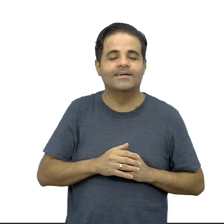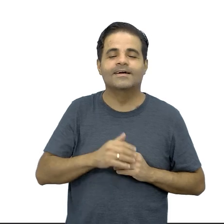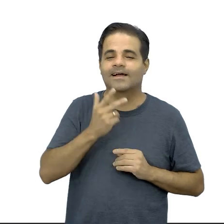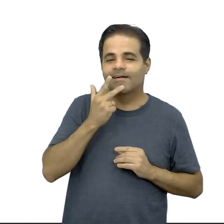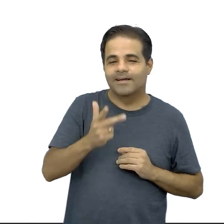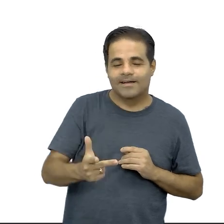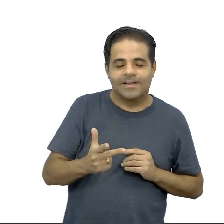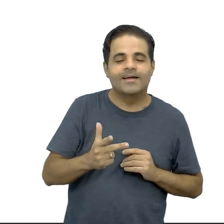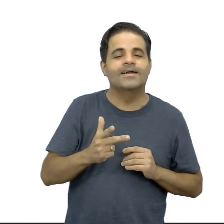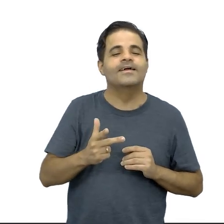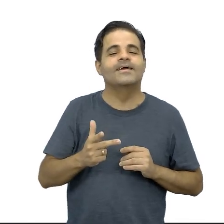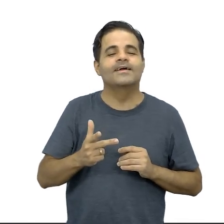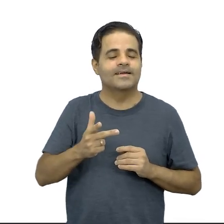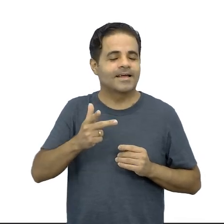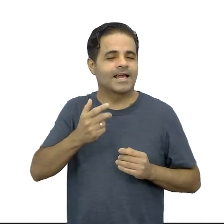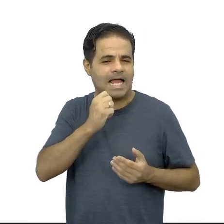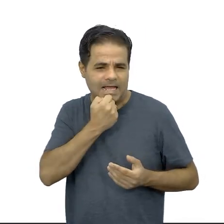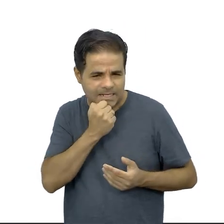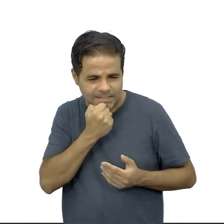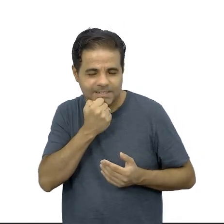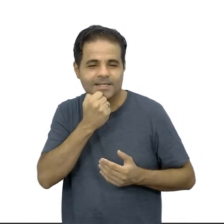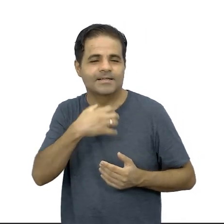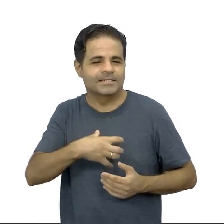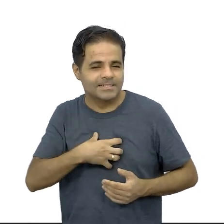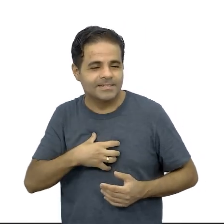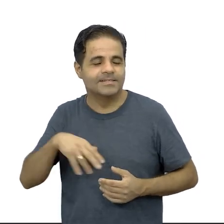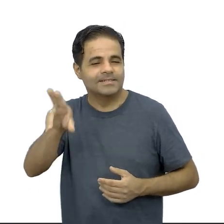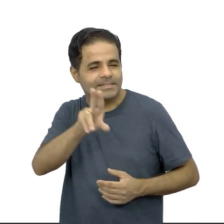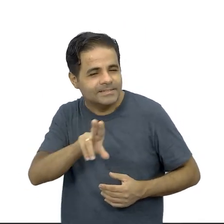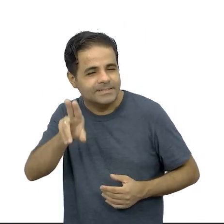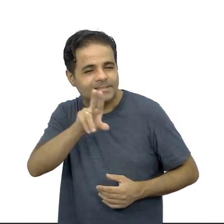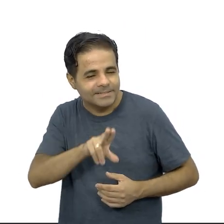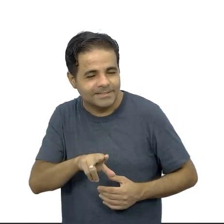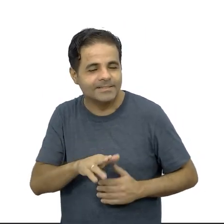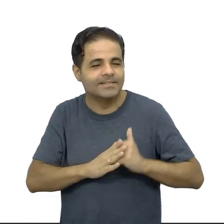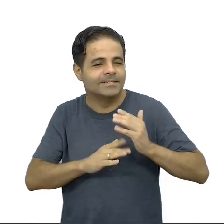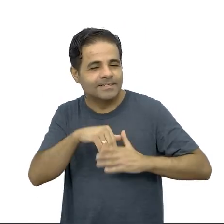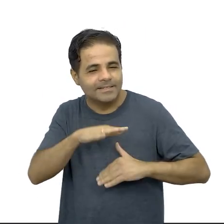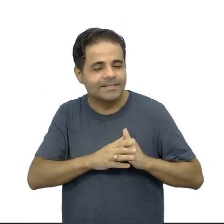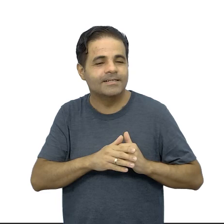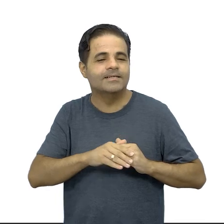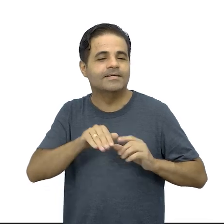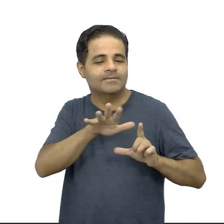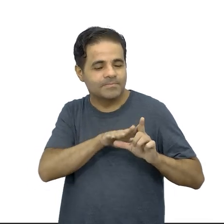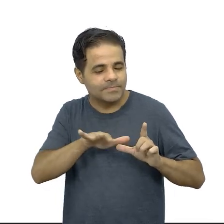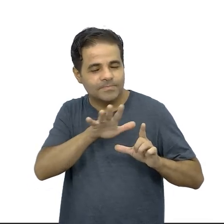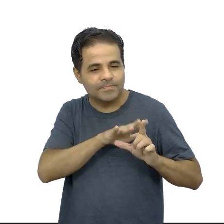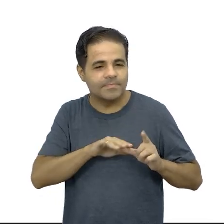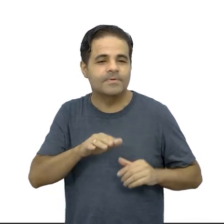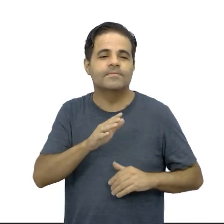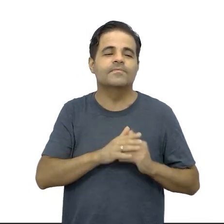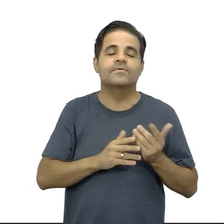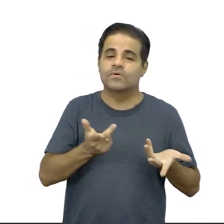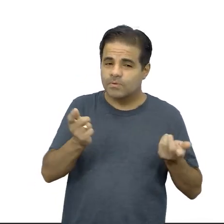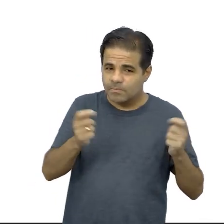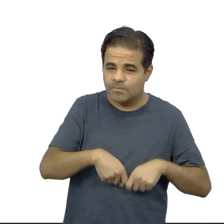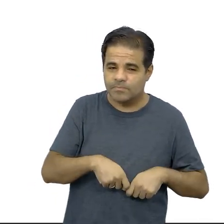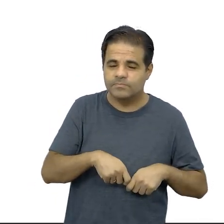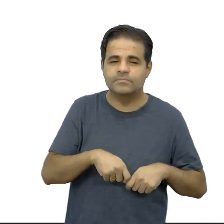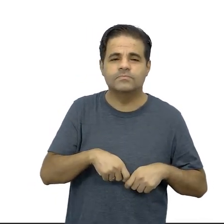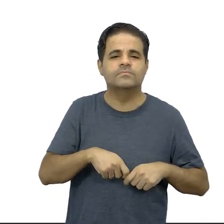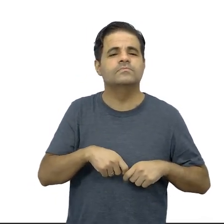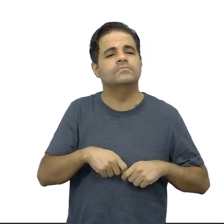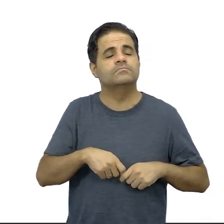da alfabetização científica, com a utilização desse recurso midiático, que é esse artigo, né? Então, a gente pode